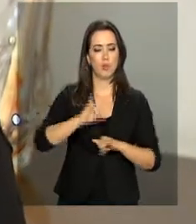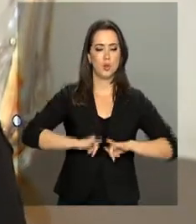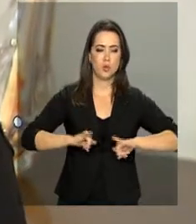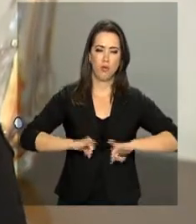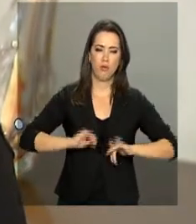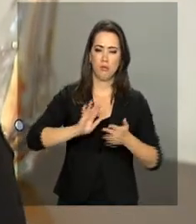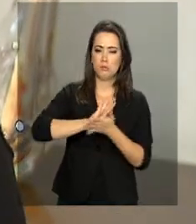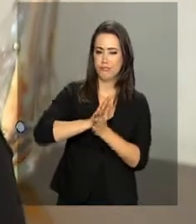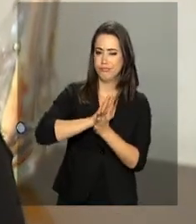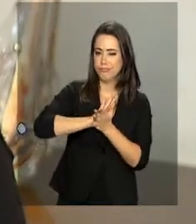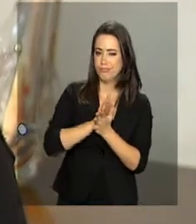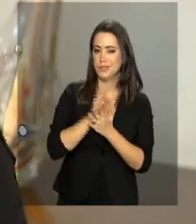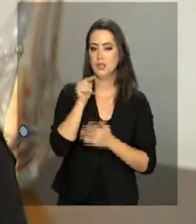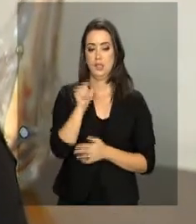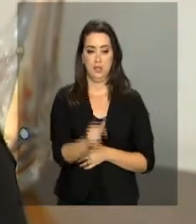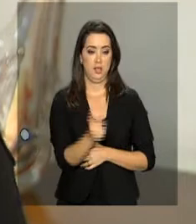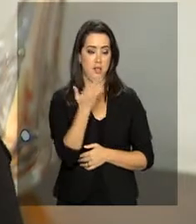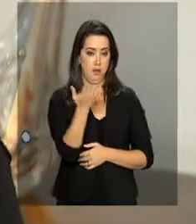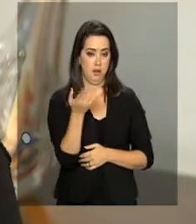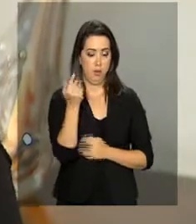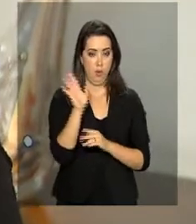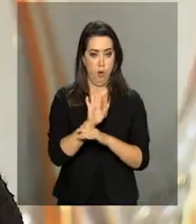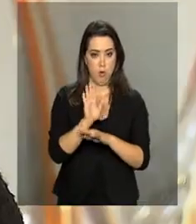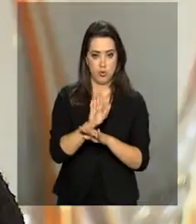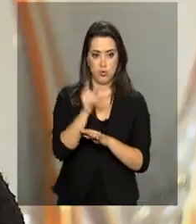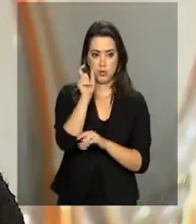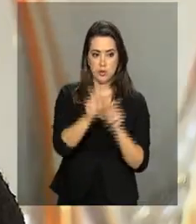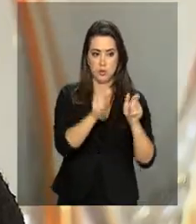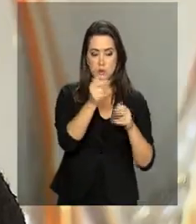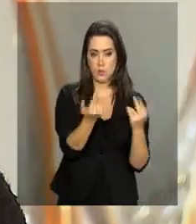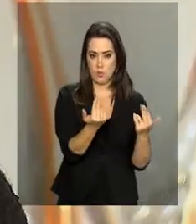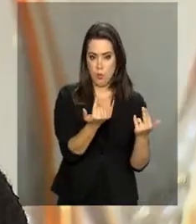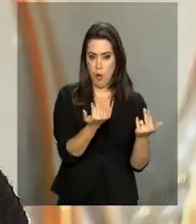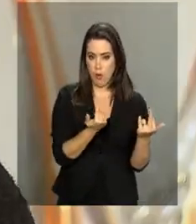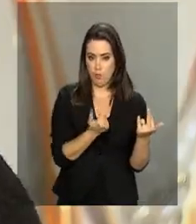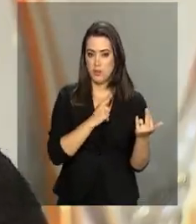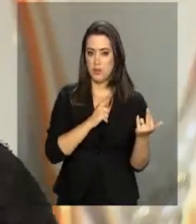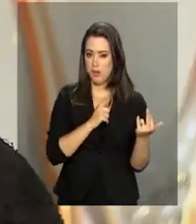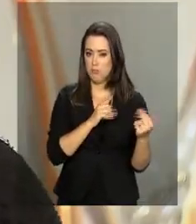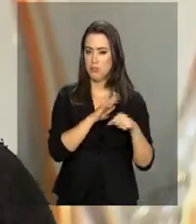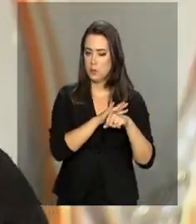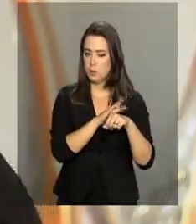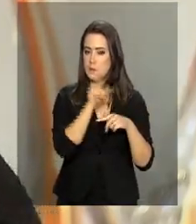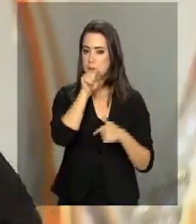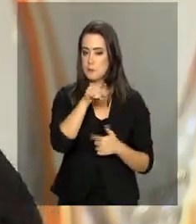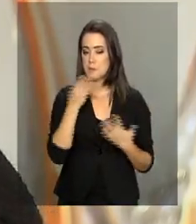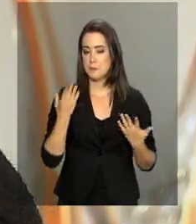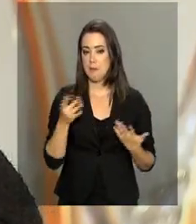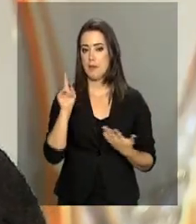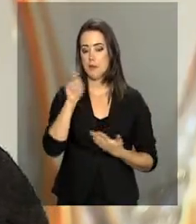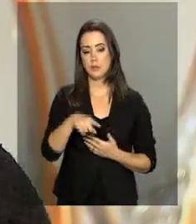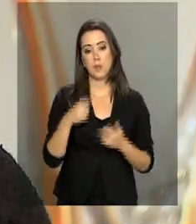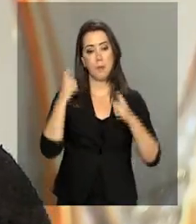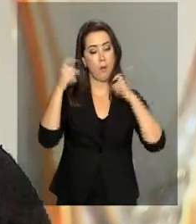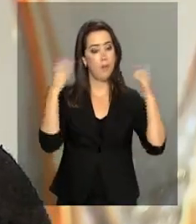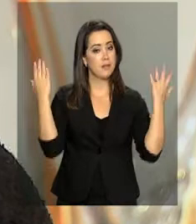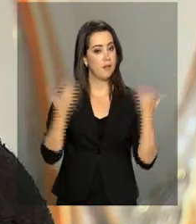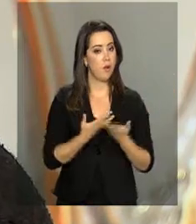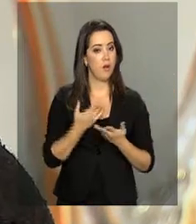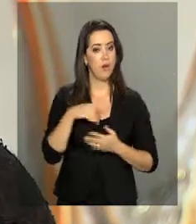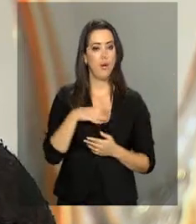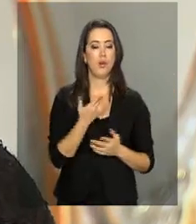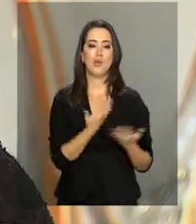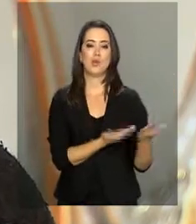ajuda quem como ele contraiu o vírus segundo cristiano a preocupação atual deve ser com o descaso dos